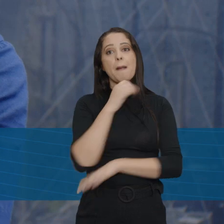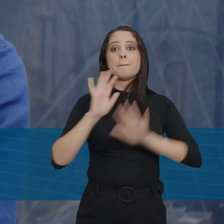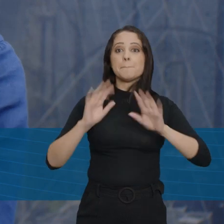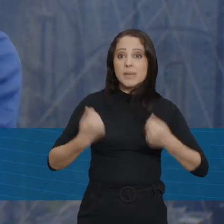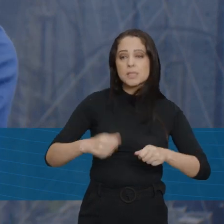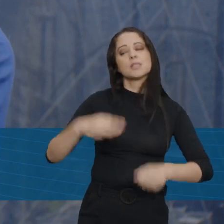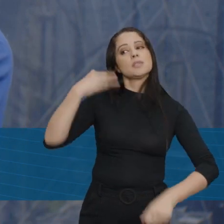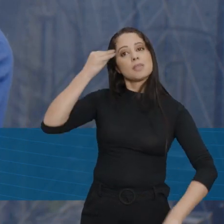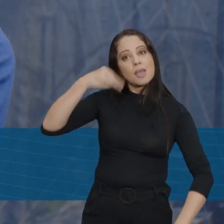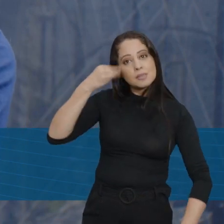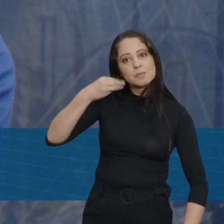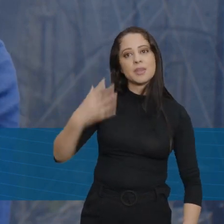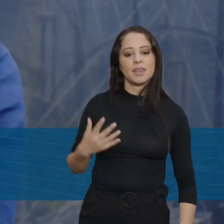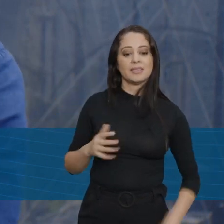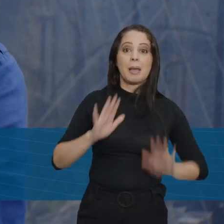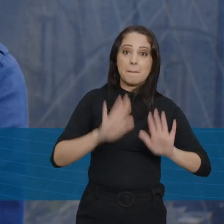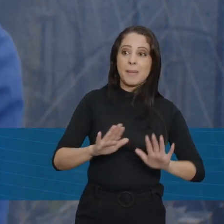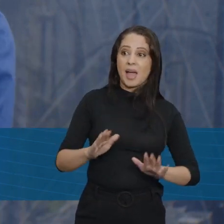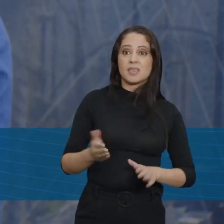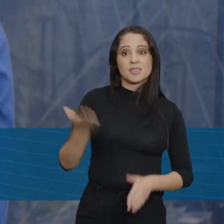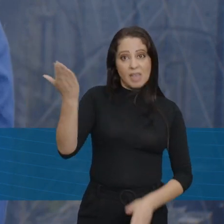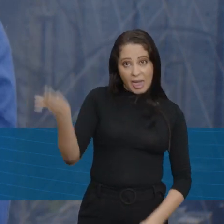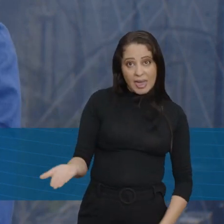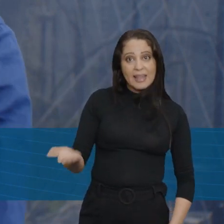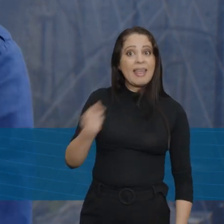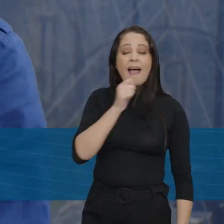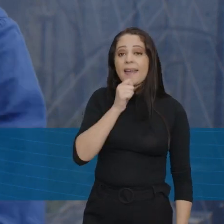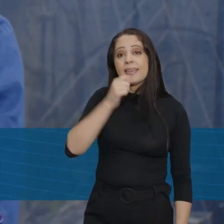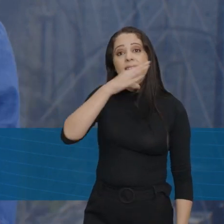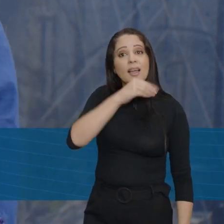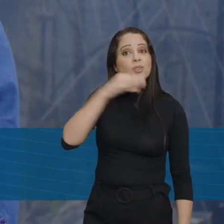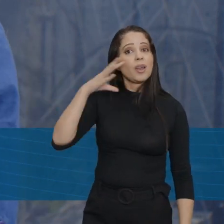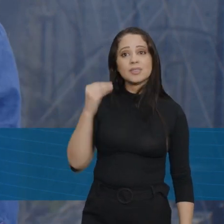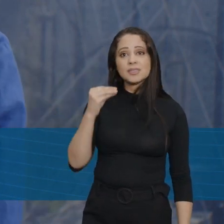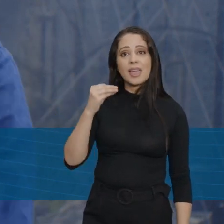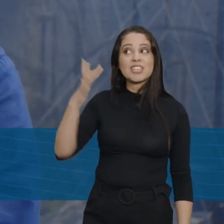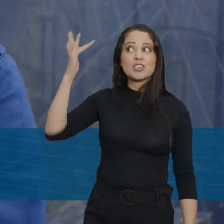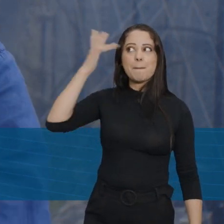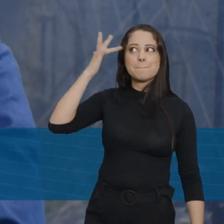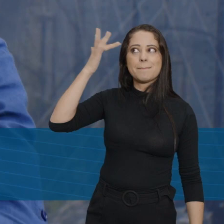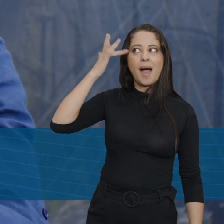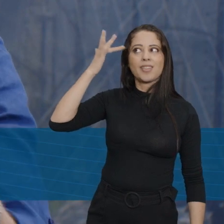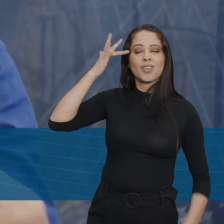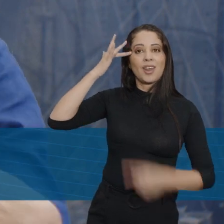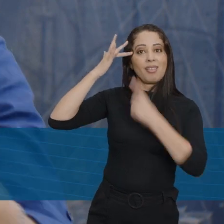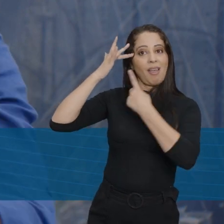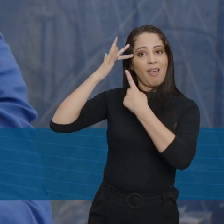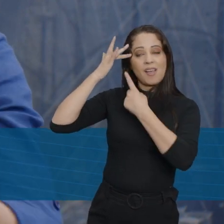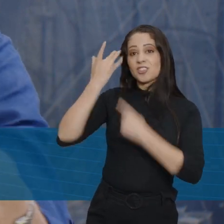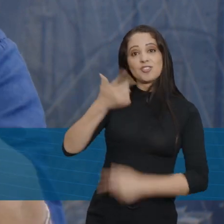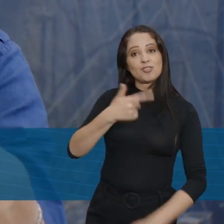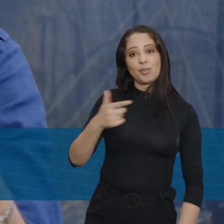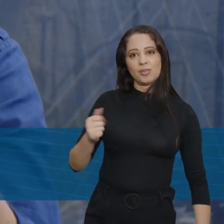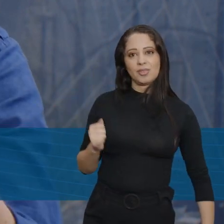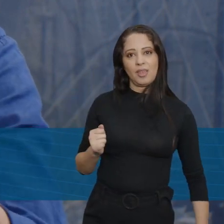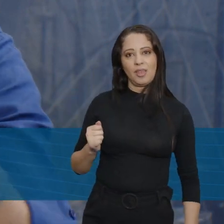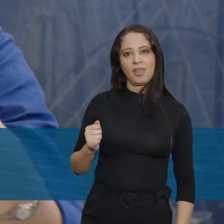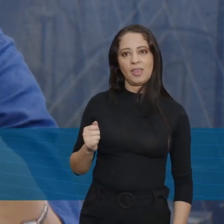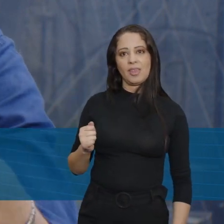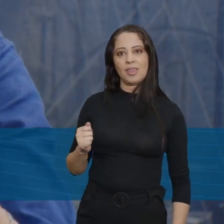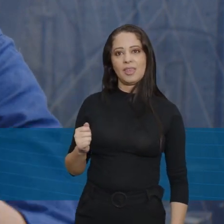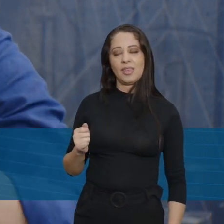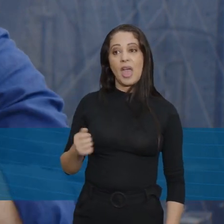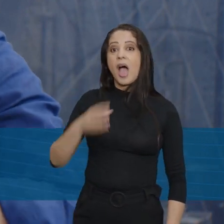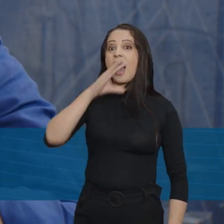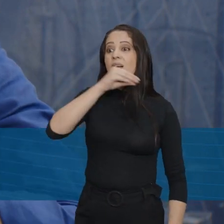ele tem que ter experiência. Só que como ele ainda é um adolescente, ele está se formando, então assim, ele tem o ambiente, ele tem a visão